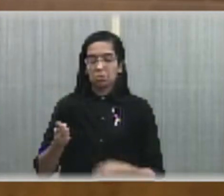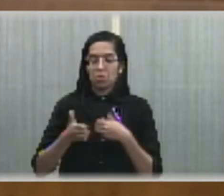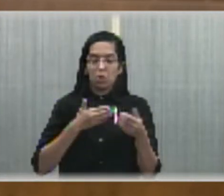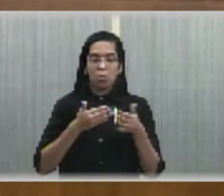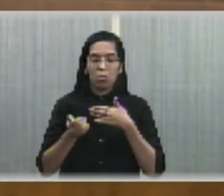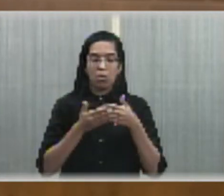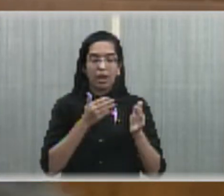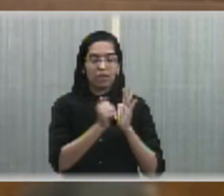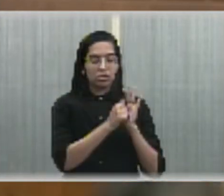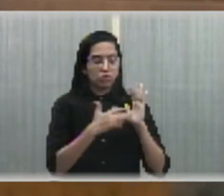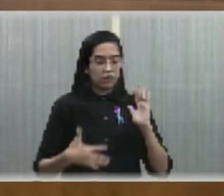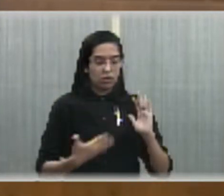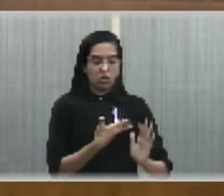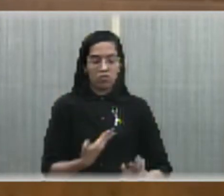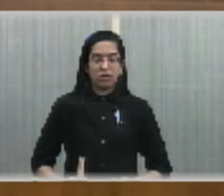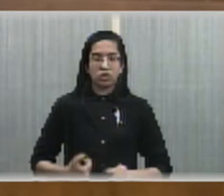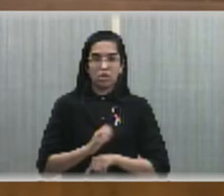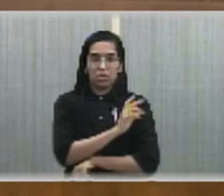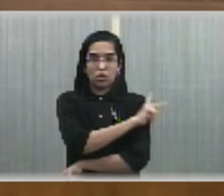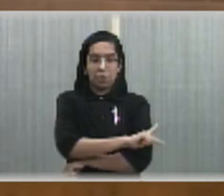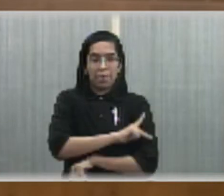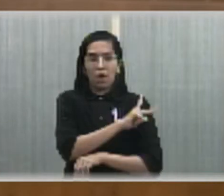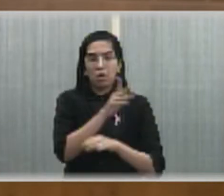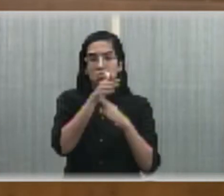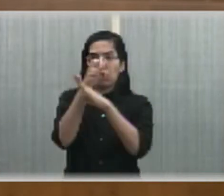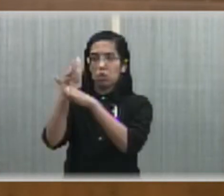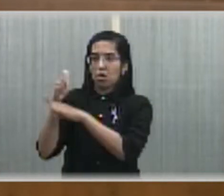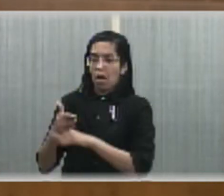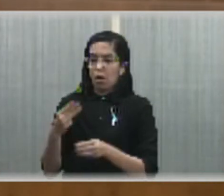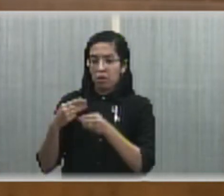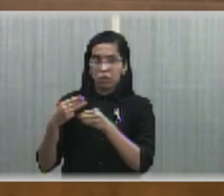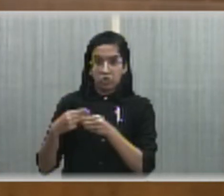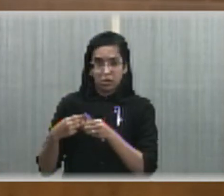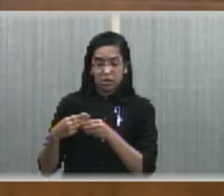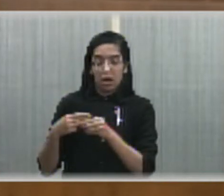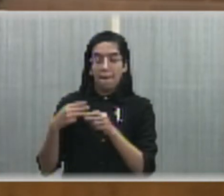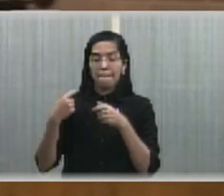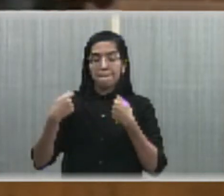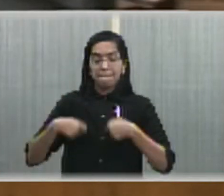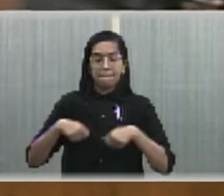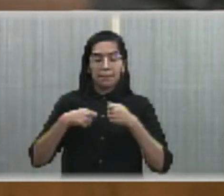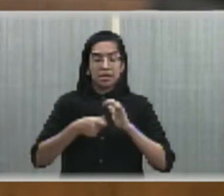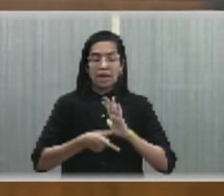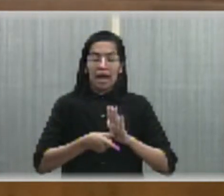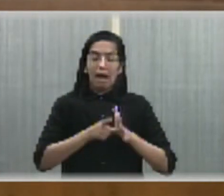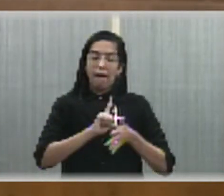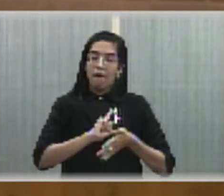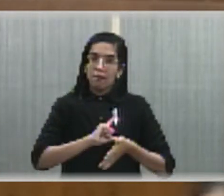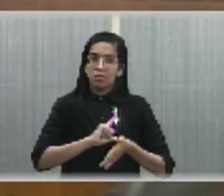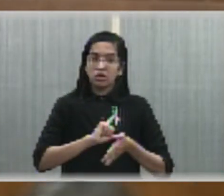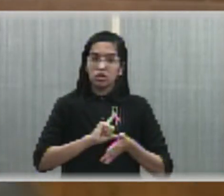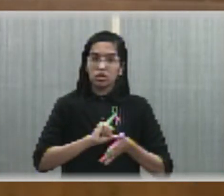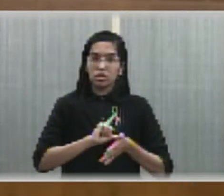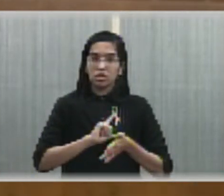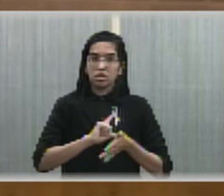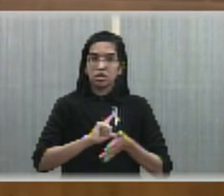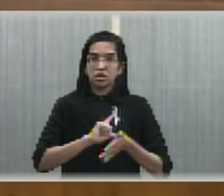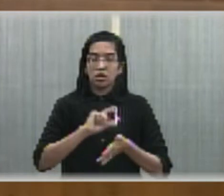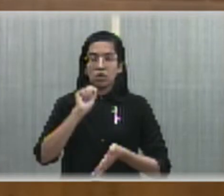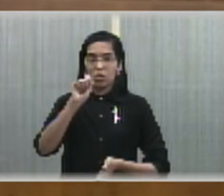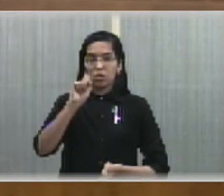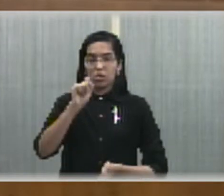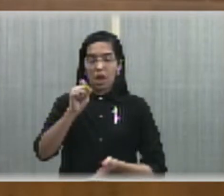governo do estado em qualquer município tem que haver a anuência, o aceite,